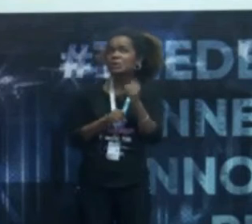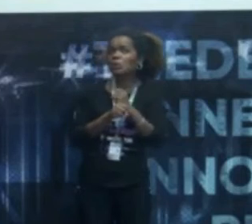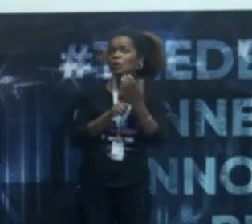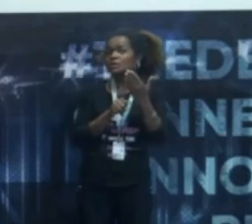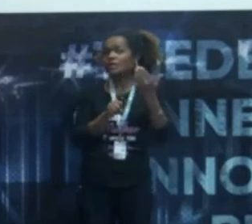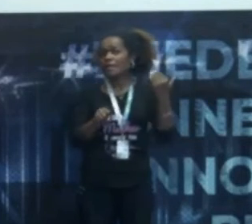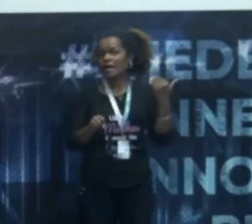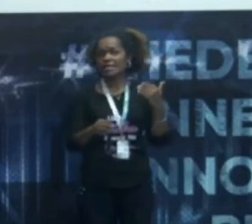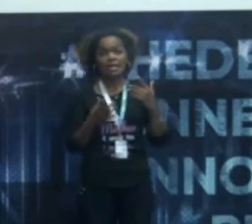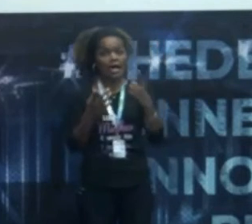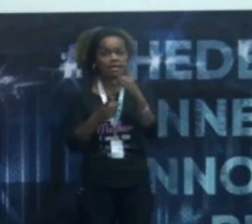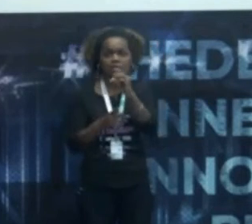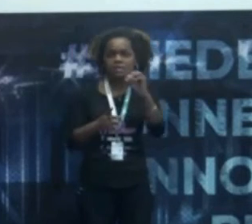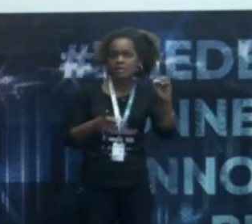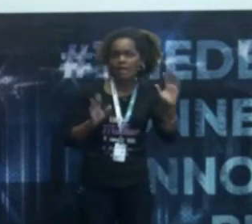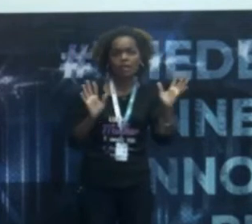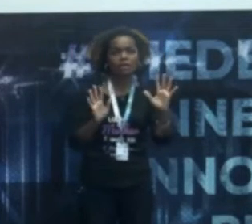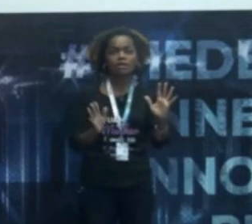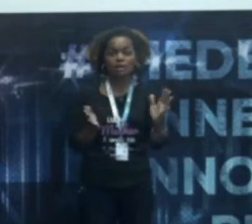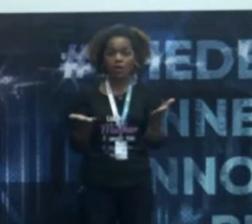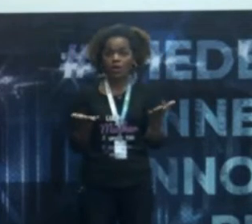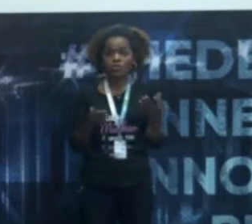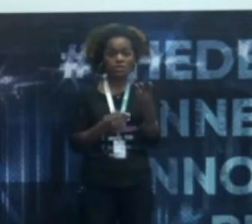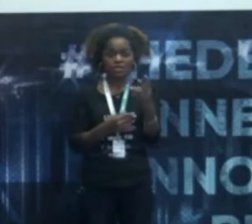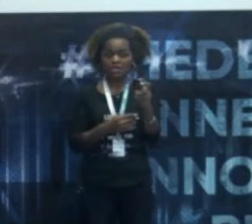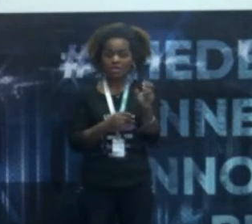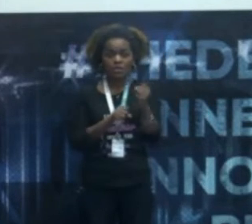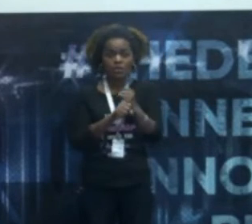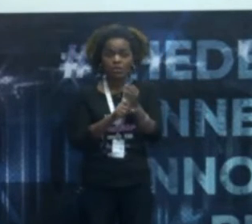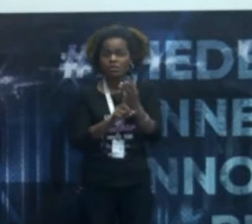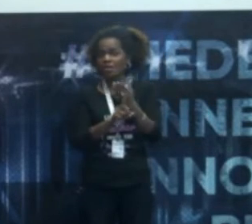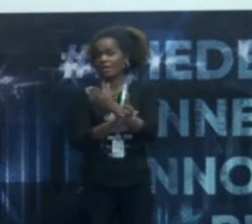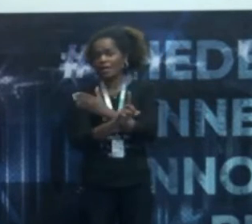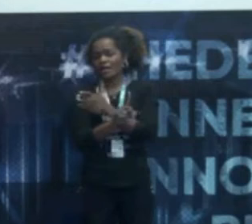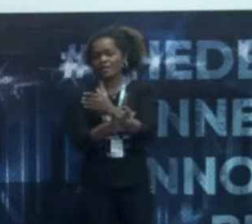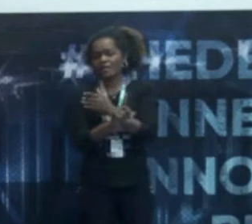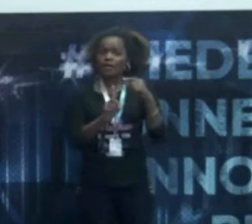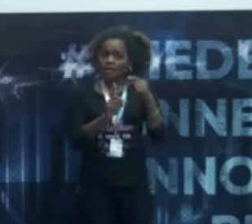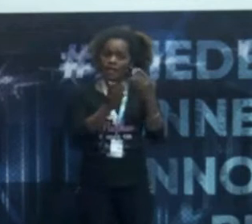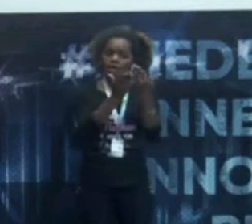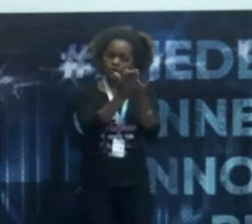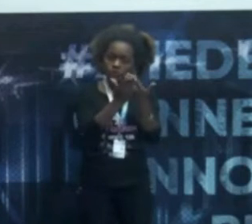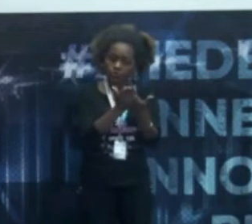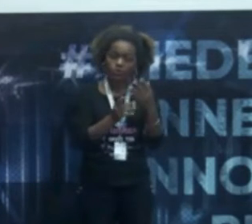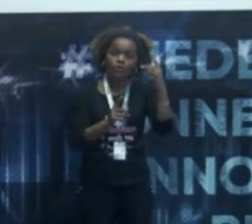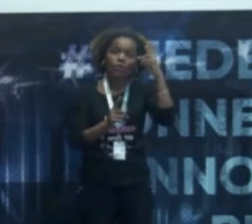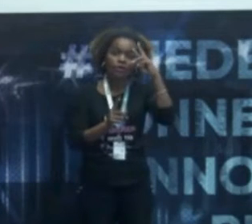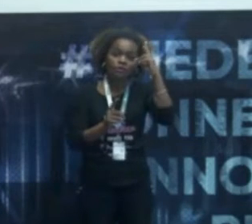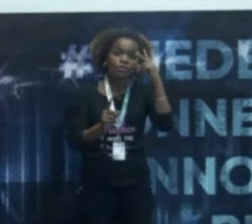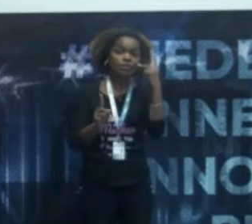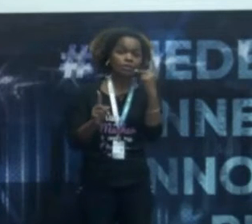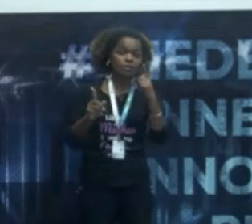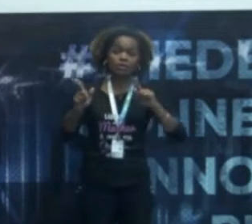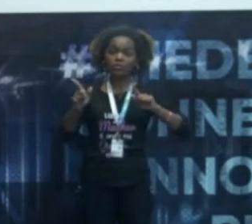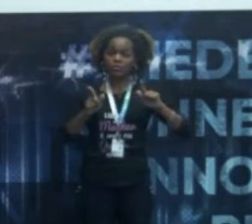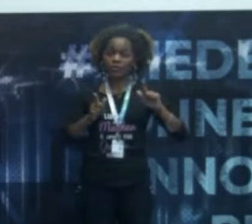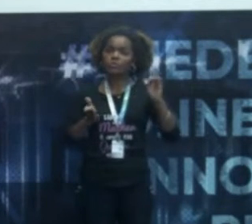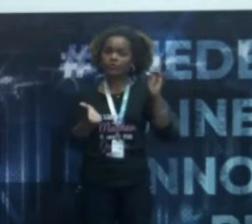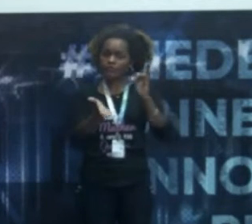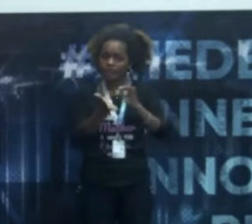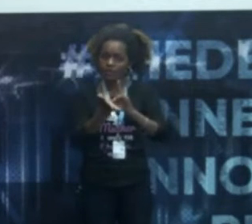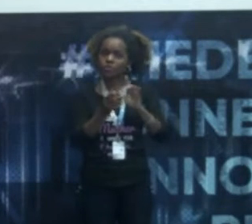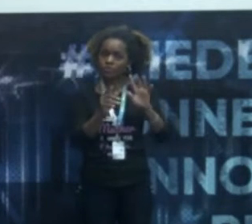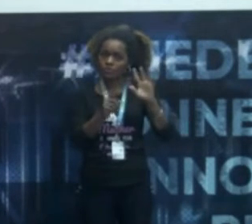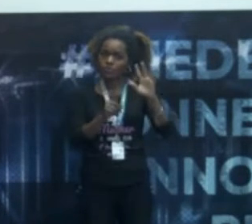anos atrás, né? É muito recente. E eu estudei um pouquinho da história e realmente era isso que acontecia,